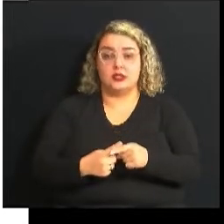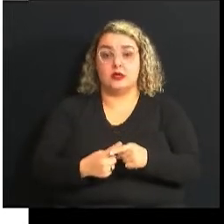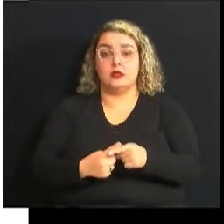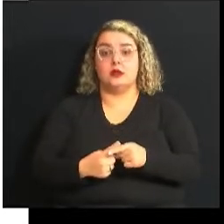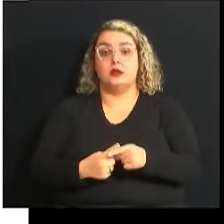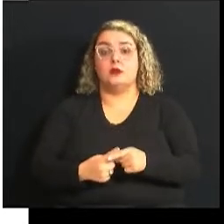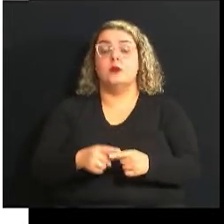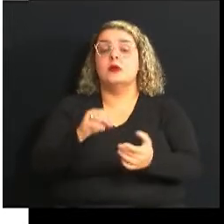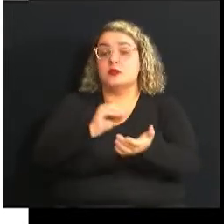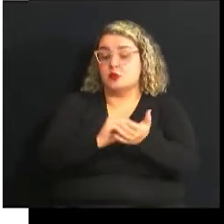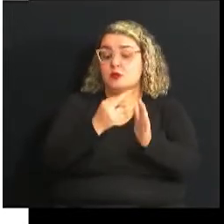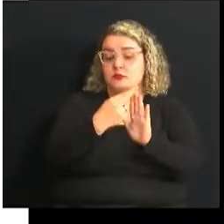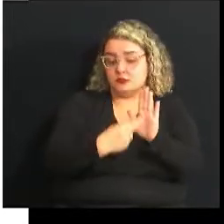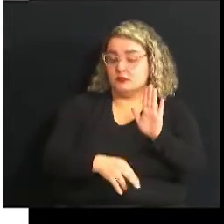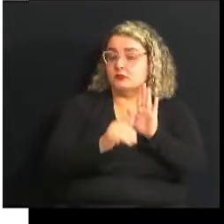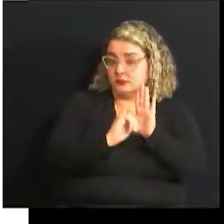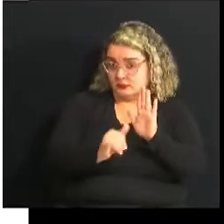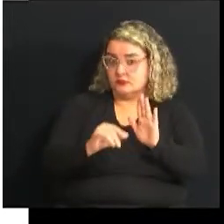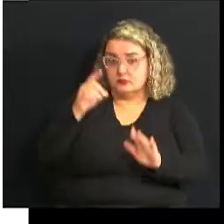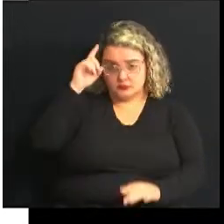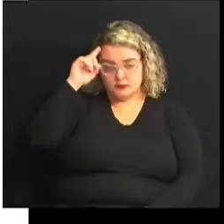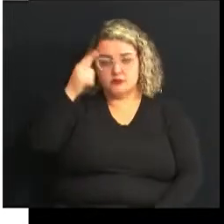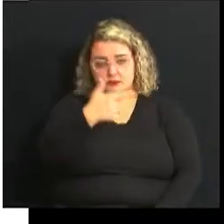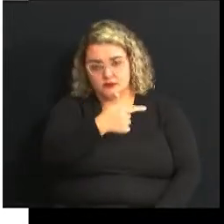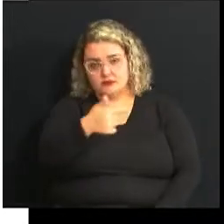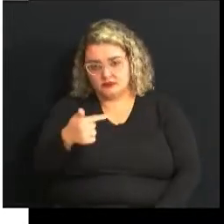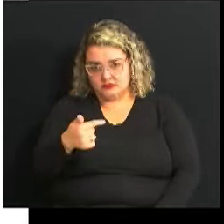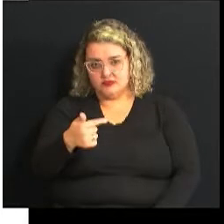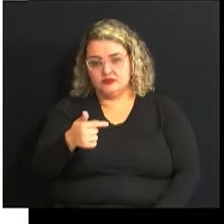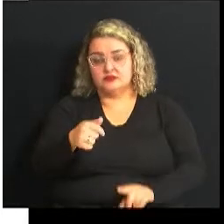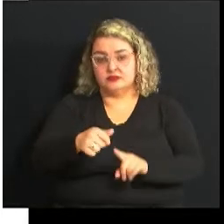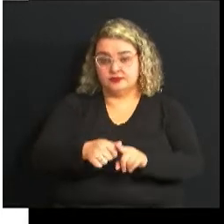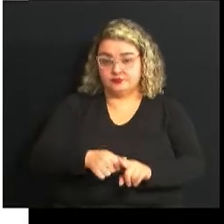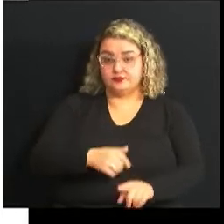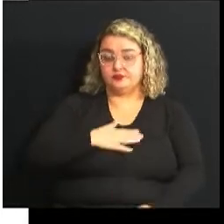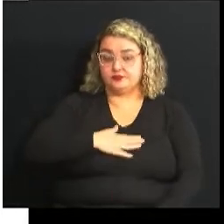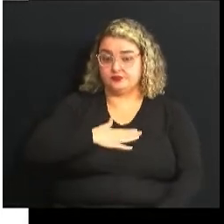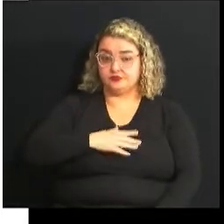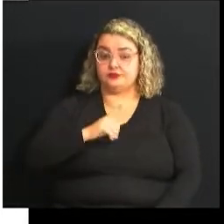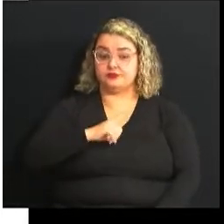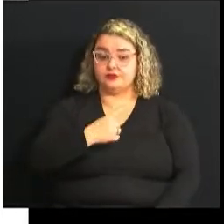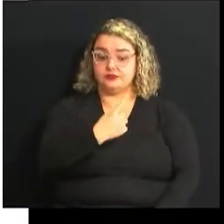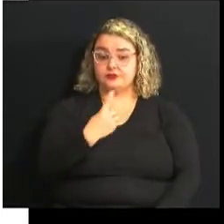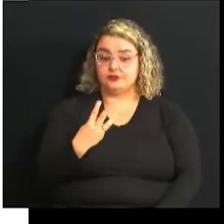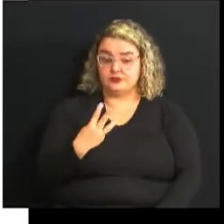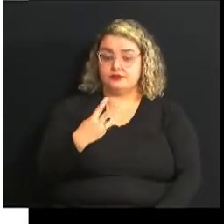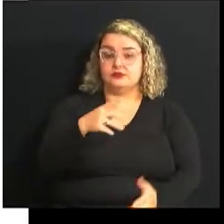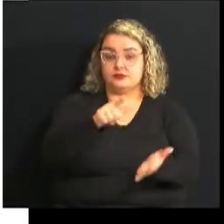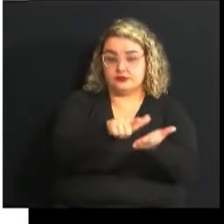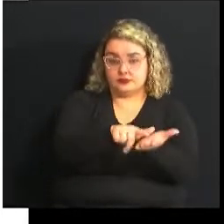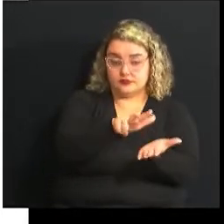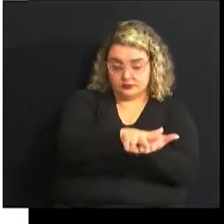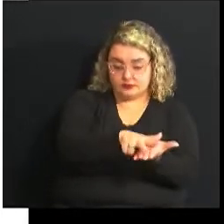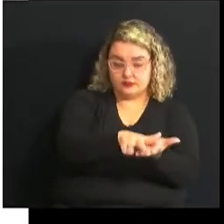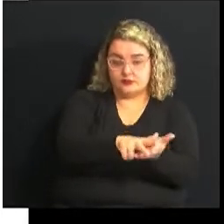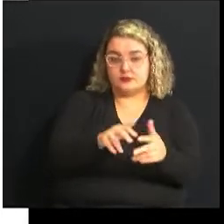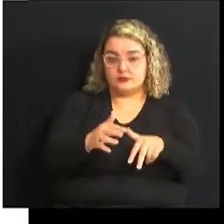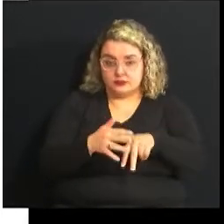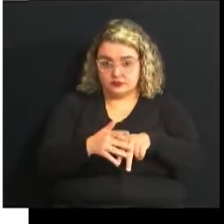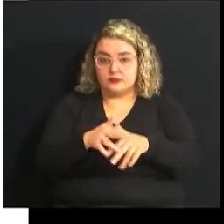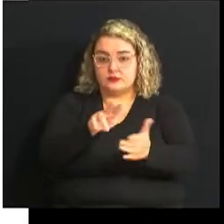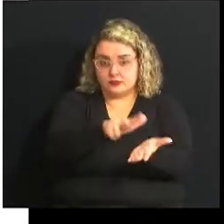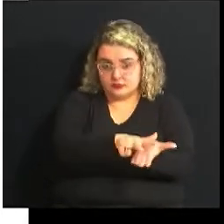último relatório, no dia 27/8, nós tínhamos 13 pacientes internados, e no